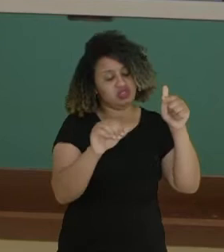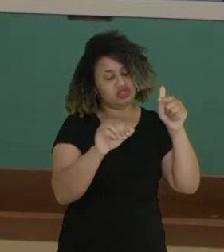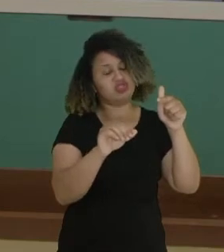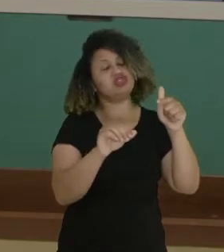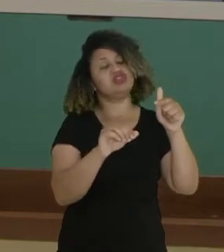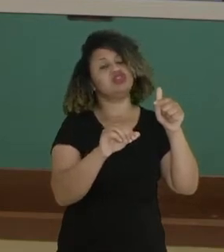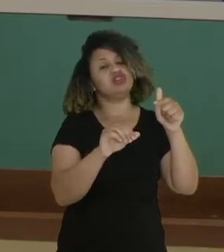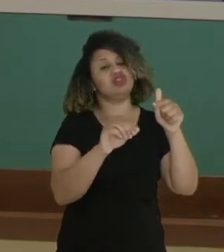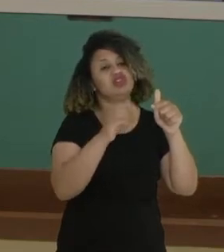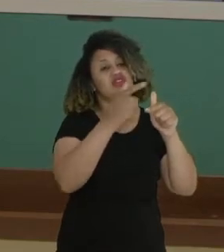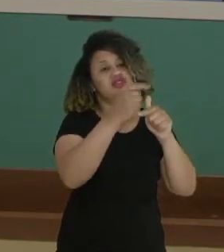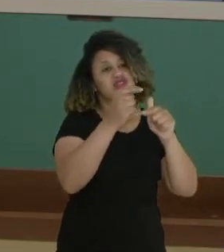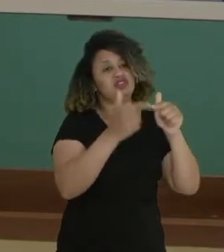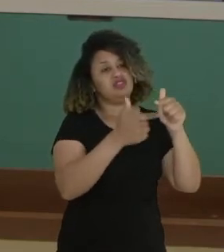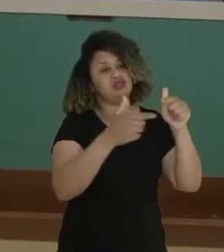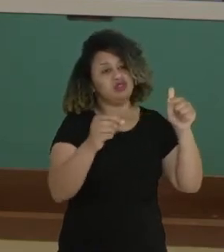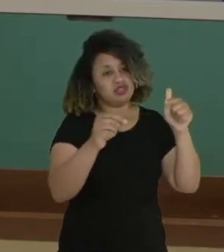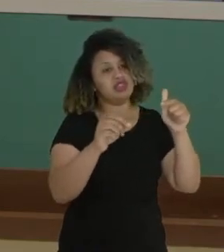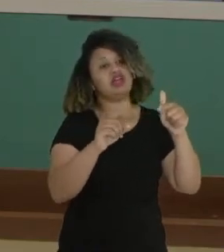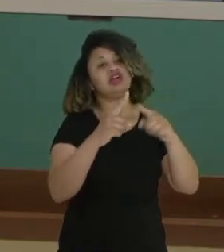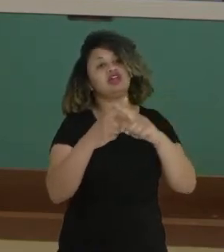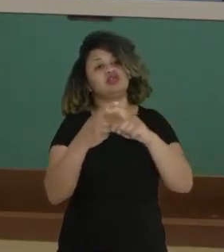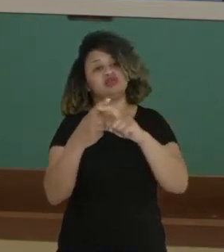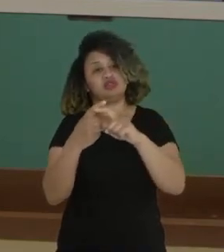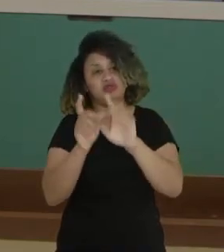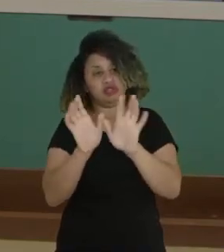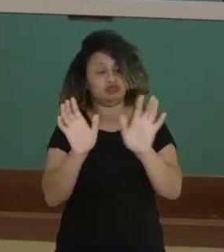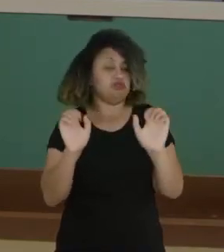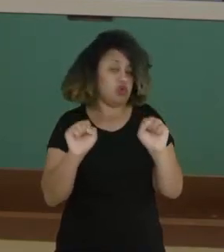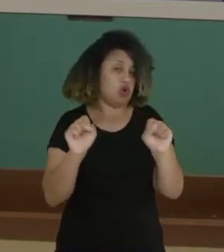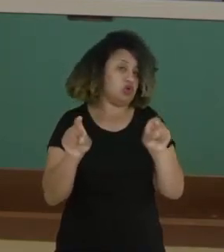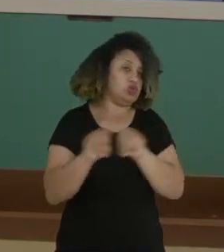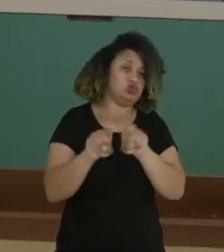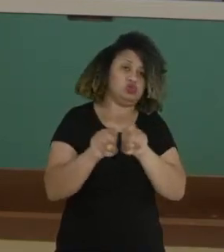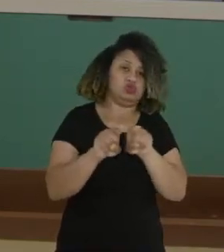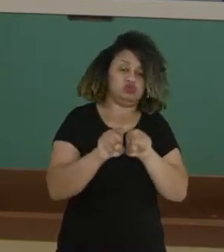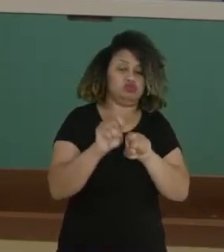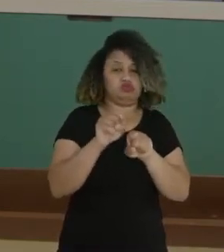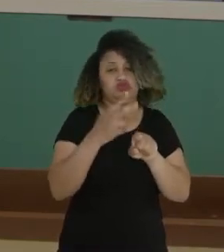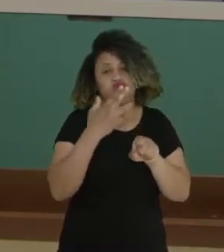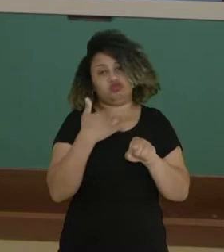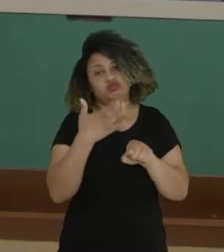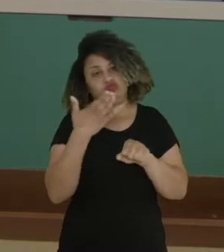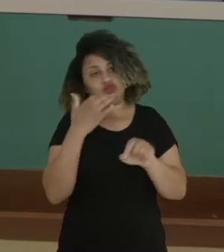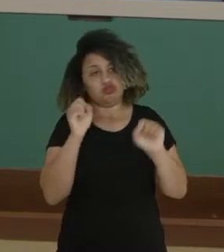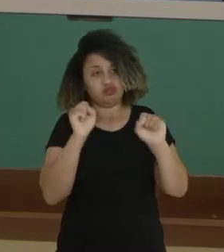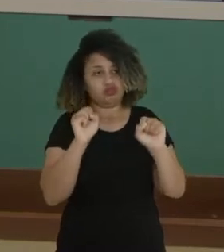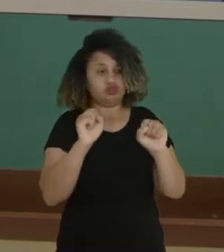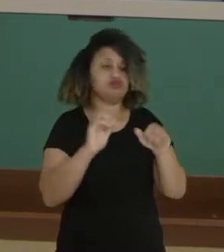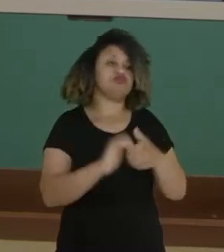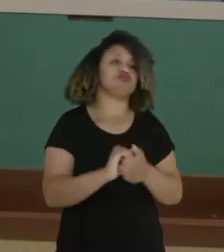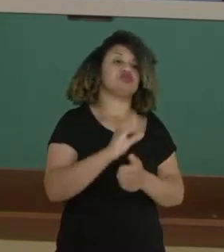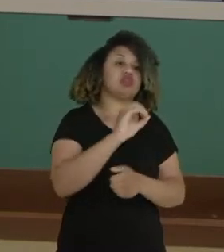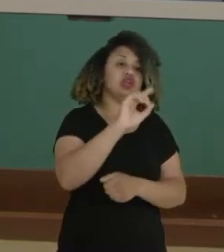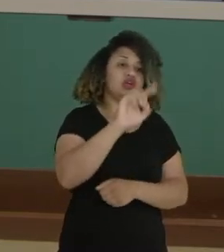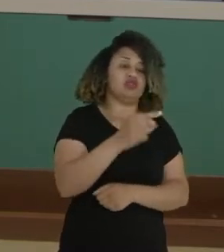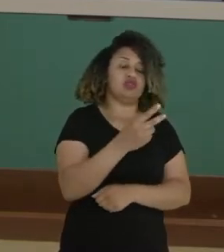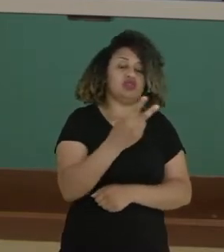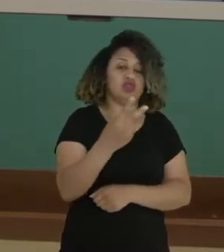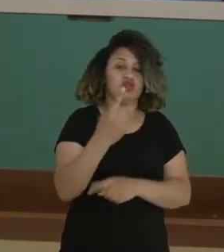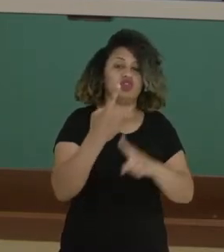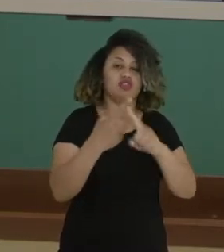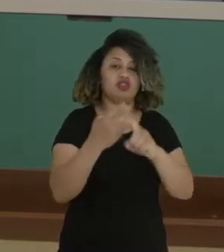0,2. E daí você faz a multiplicação com o decimal. Como você achar melhor, ok? Eu fiz assim, 0,2 vezes